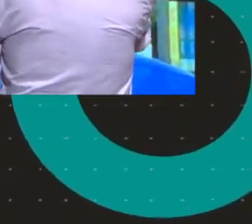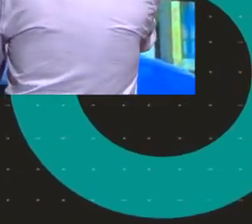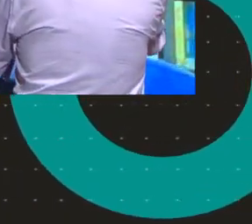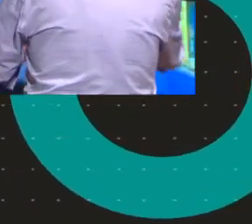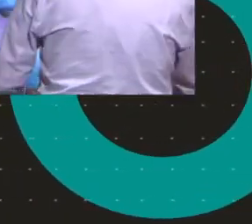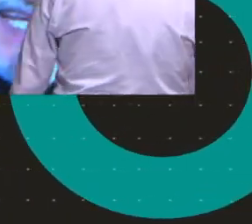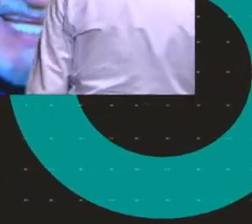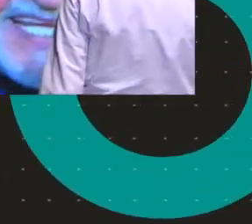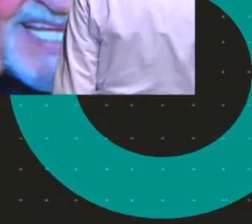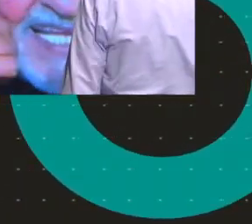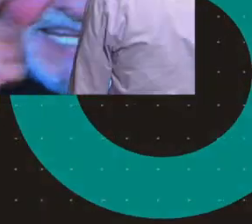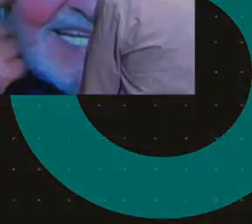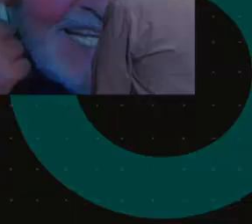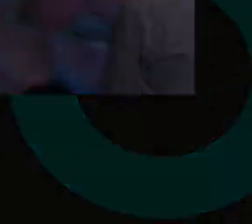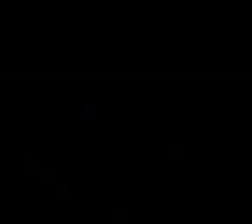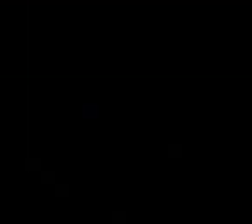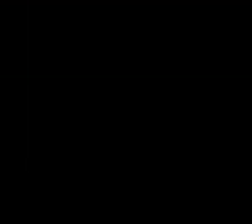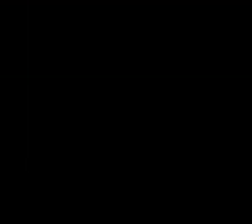ponto, tá, Elifas?